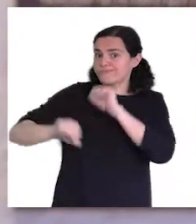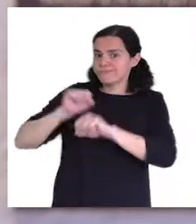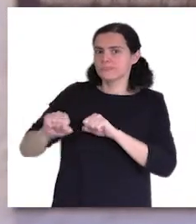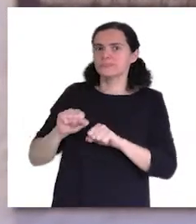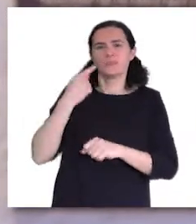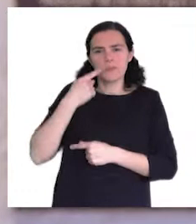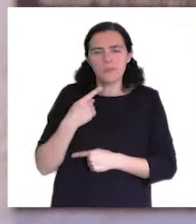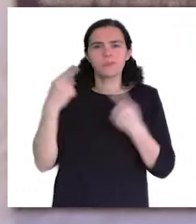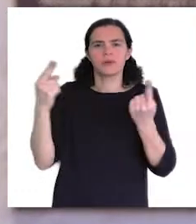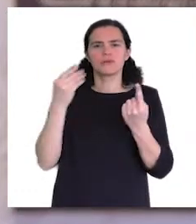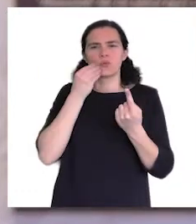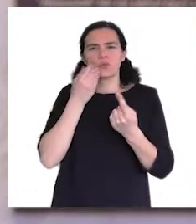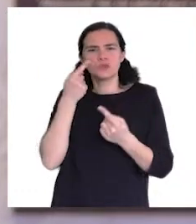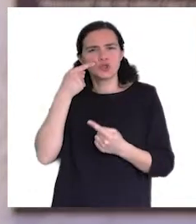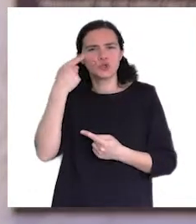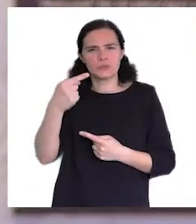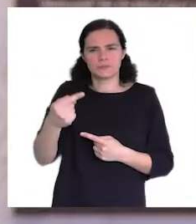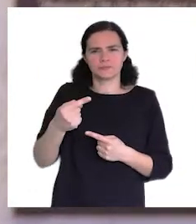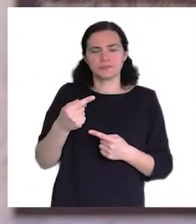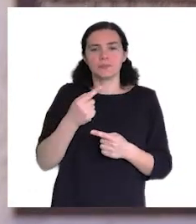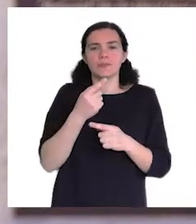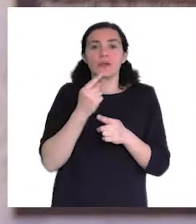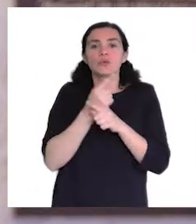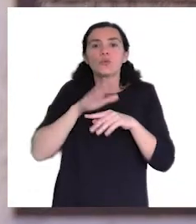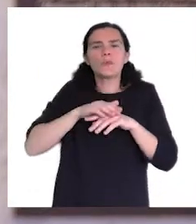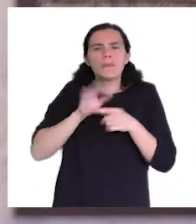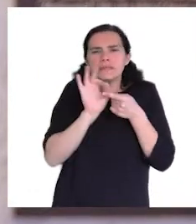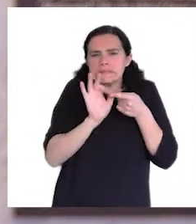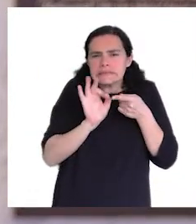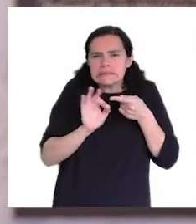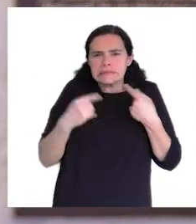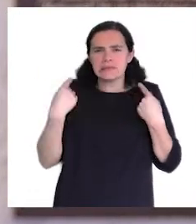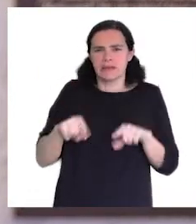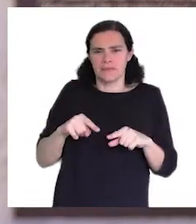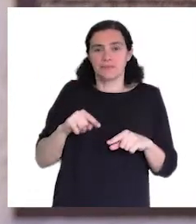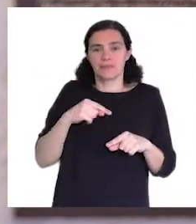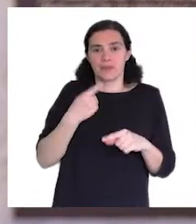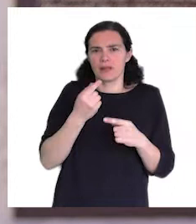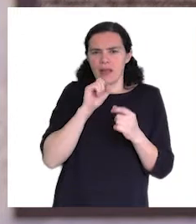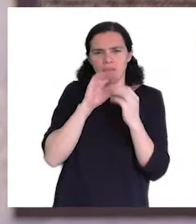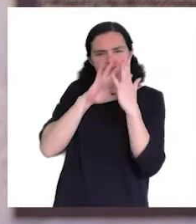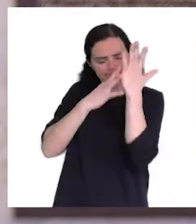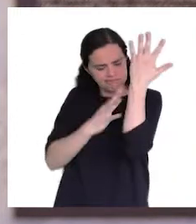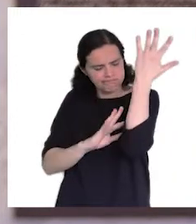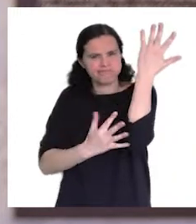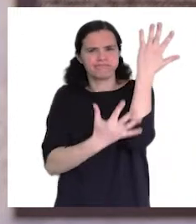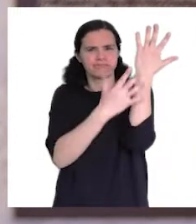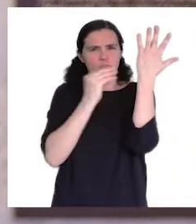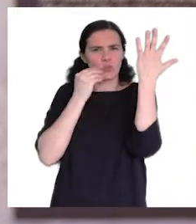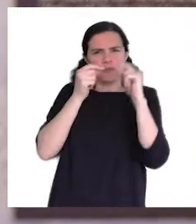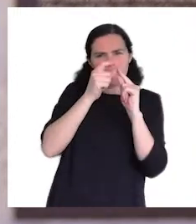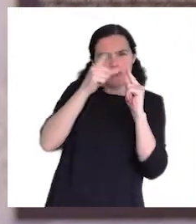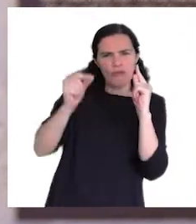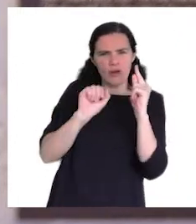também a sua singularidade pelo pormenor e, portanto, todo o contorno e toda a textura que a sua